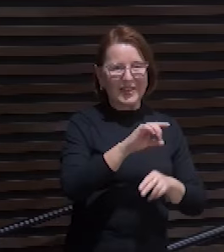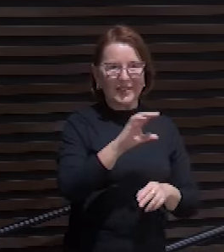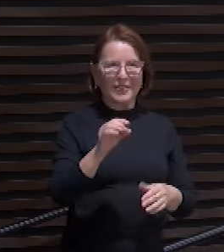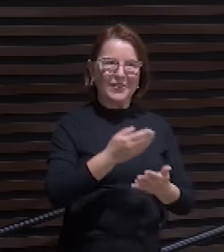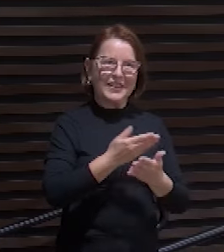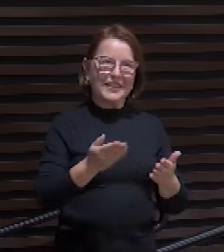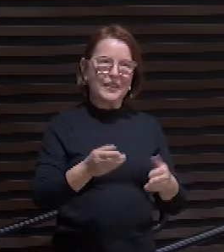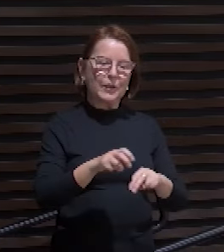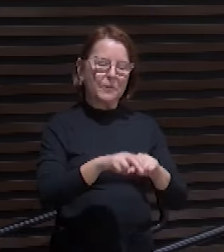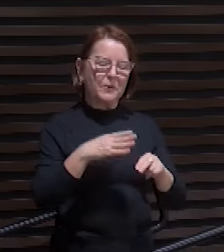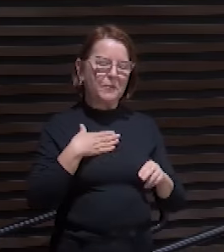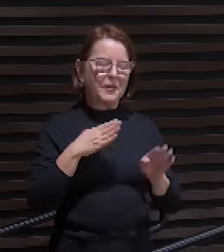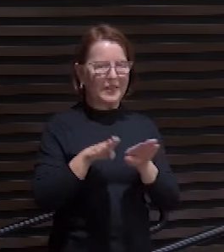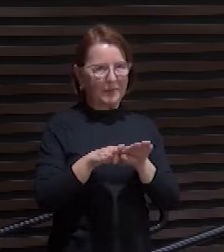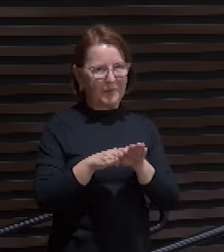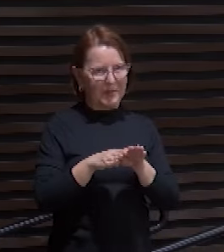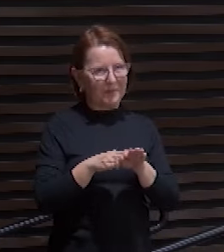orar?